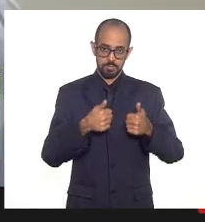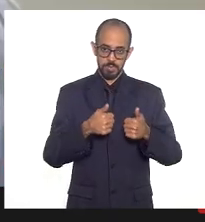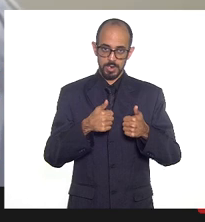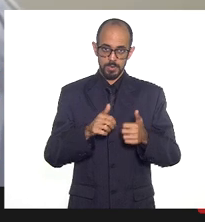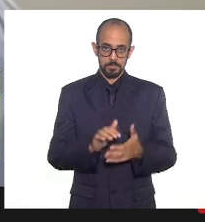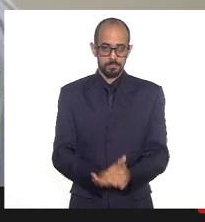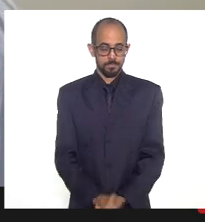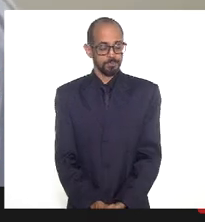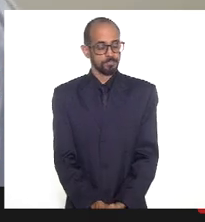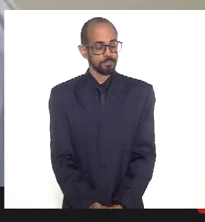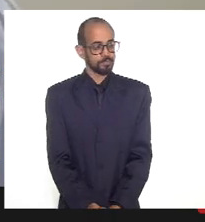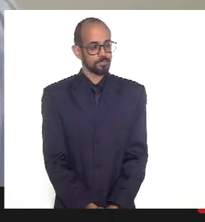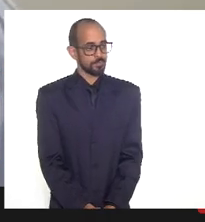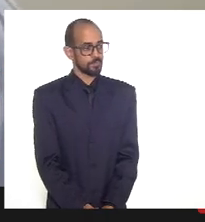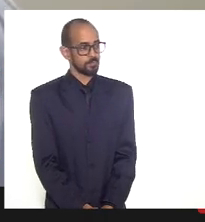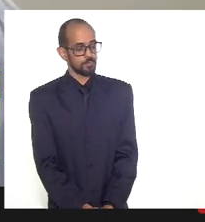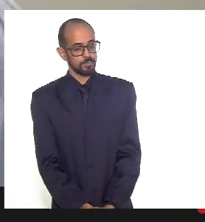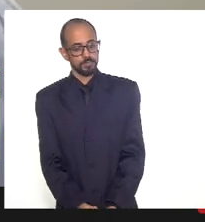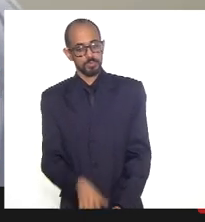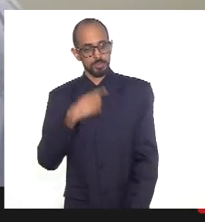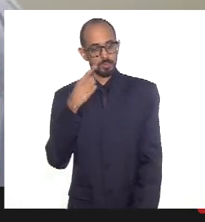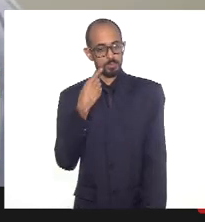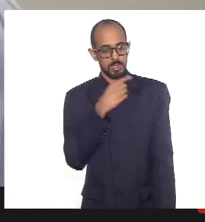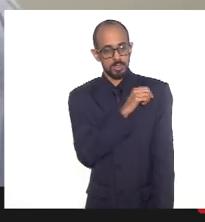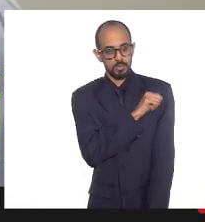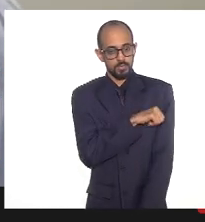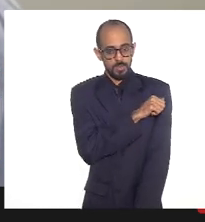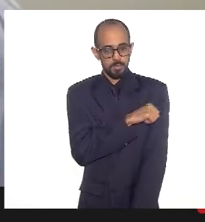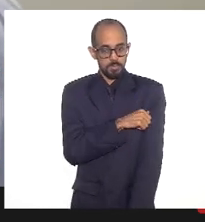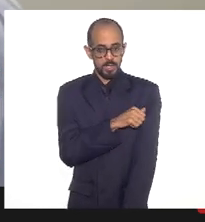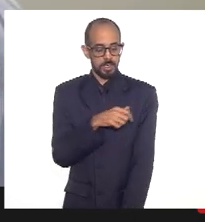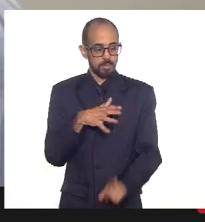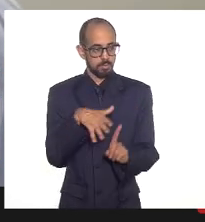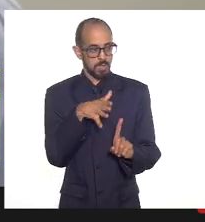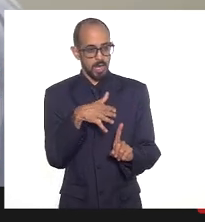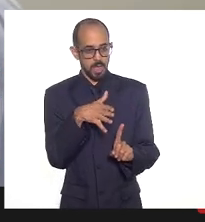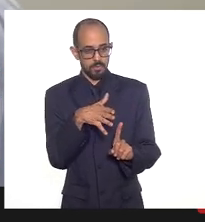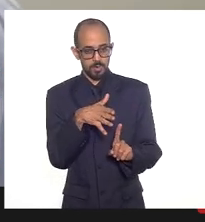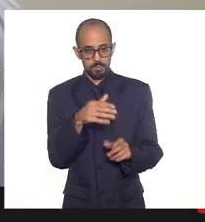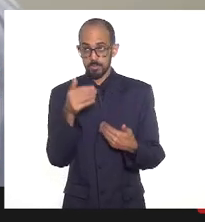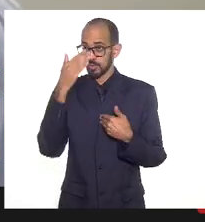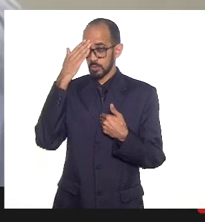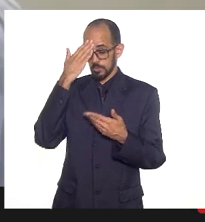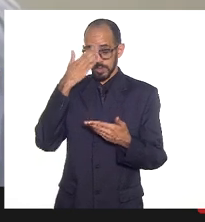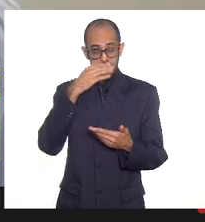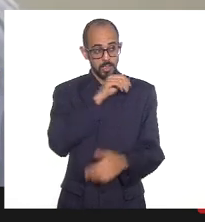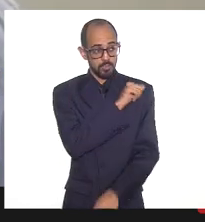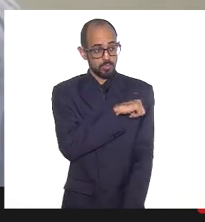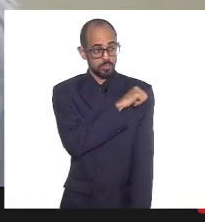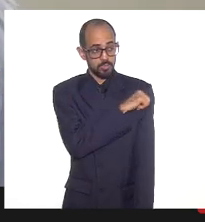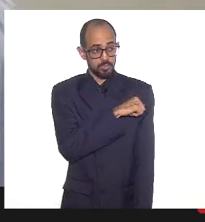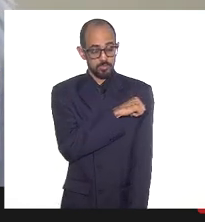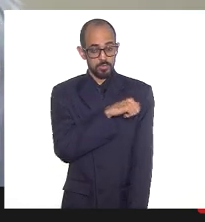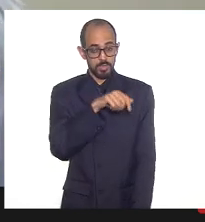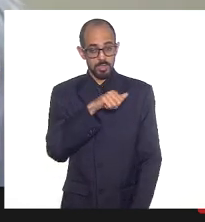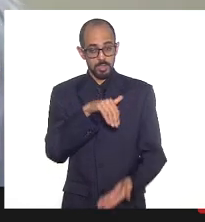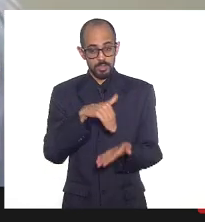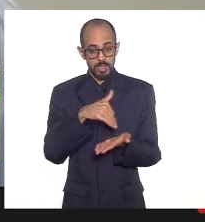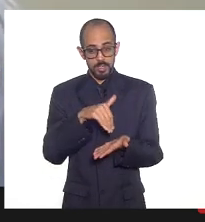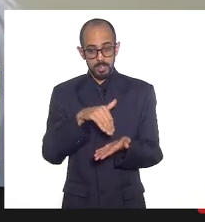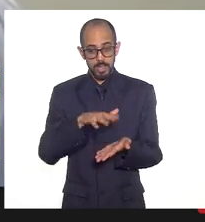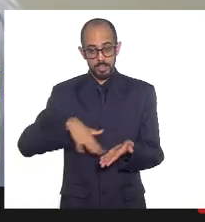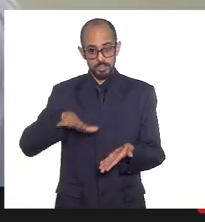frente, Mink. Obrigado. Deputada enfermeira Rejane, tem a palavra. Obrigado, deputada enfermeira Rejane, que é secretária-geral de Junta. Não posso mais